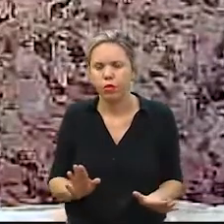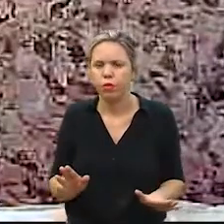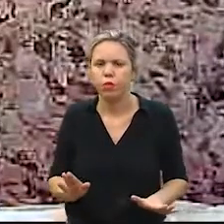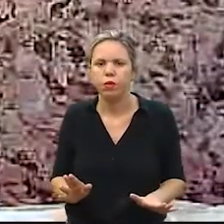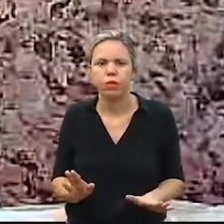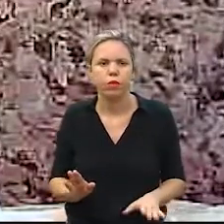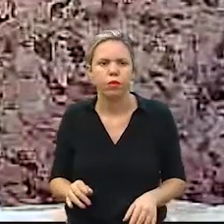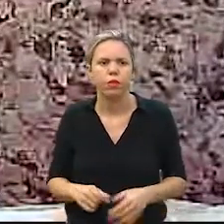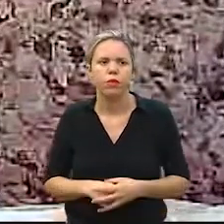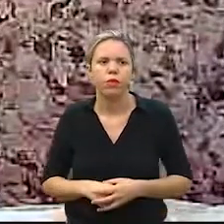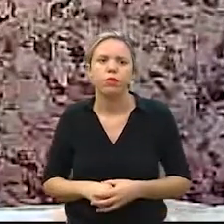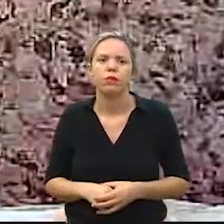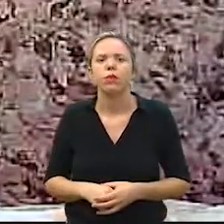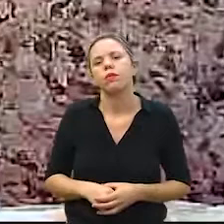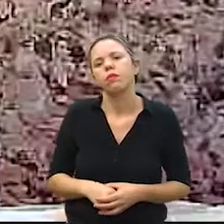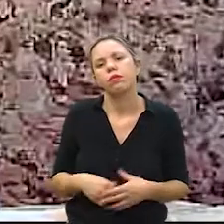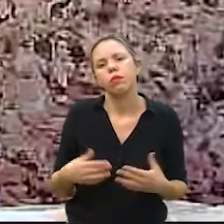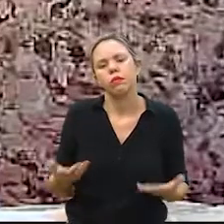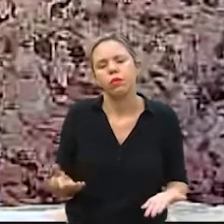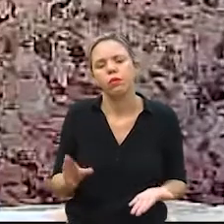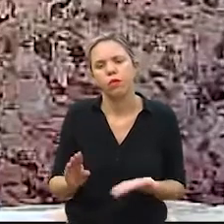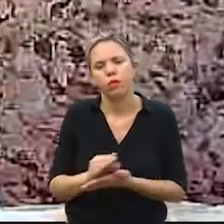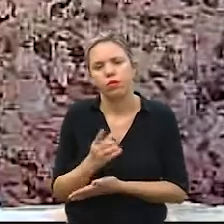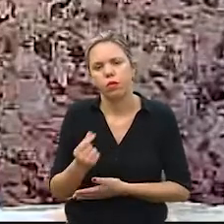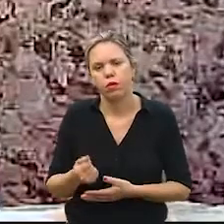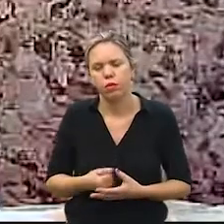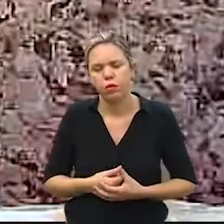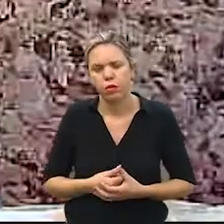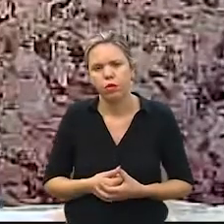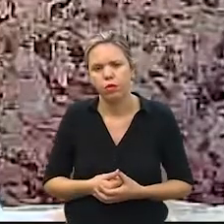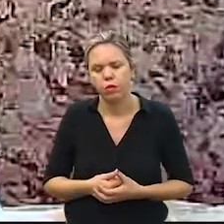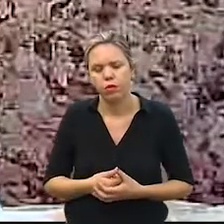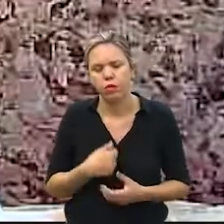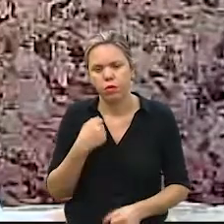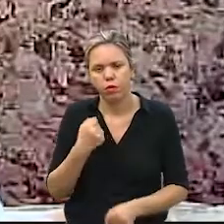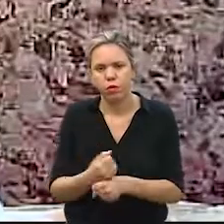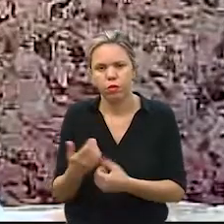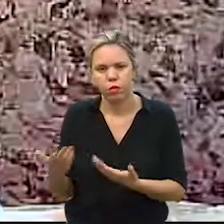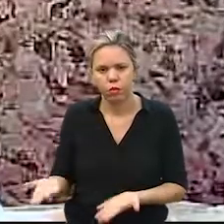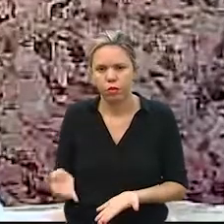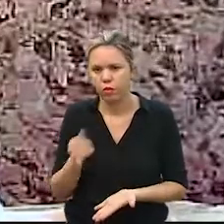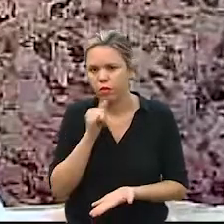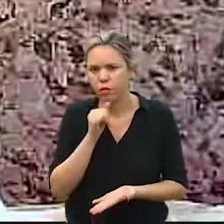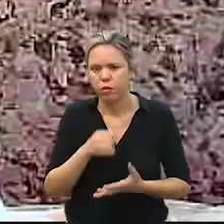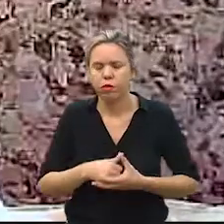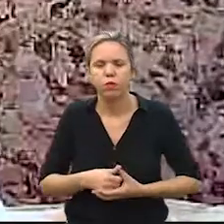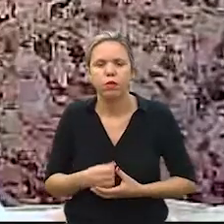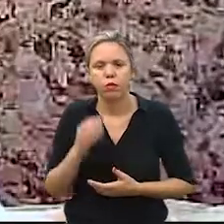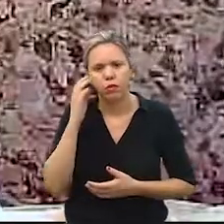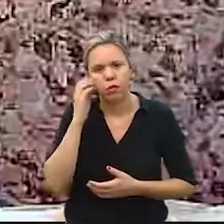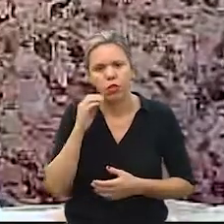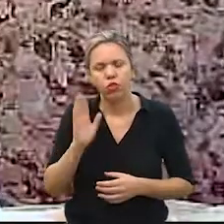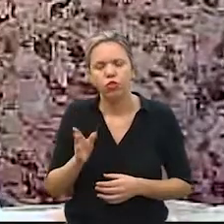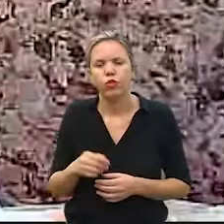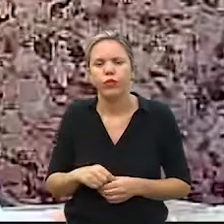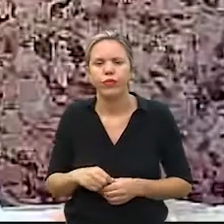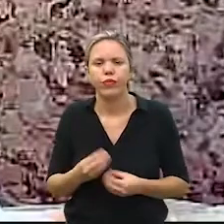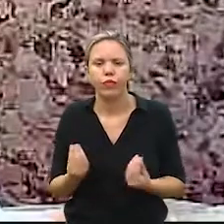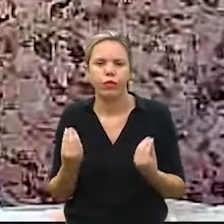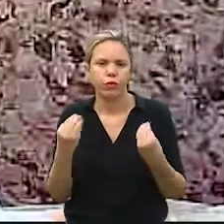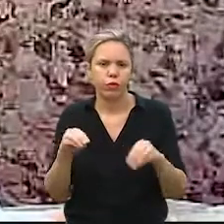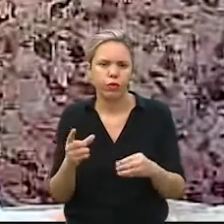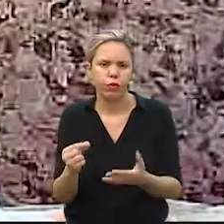para menos, né? Então, no orçamento deste ano, por exemplo, já foi colocado